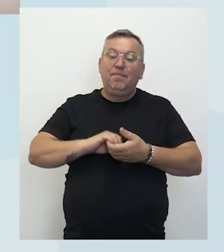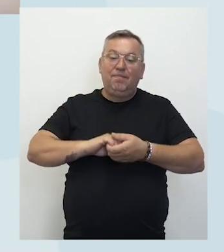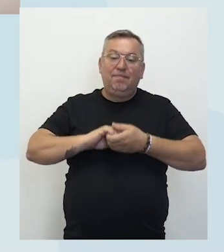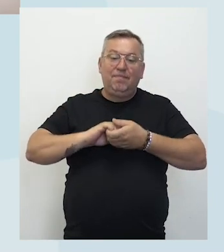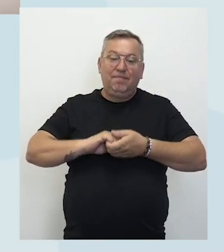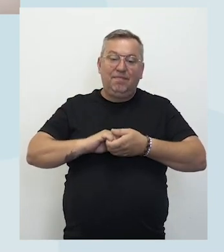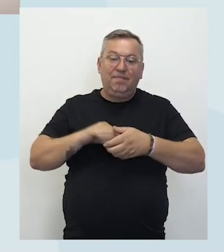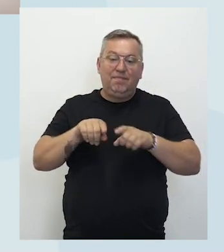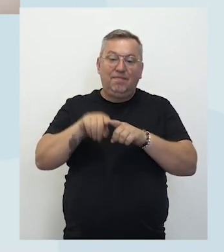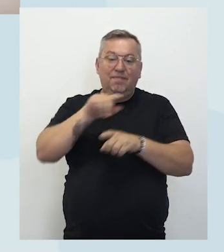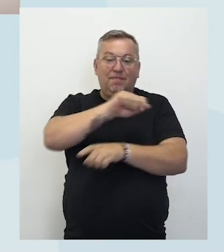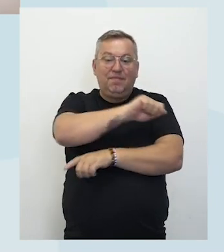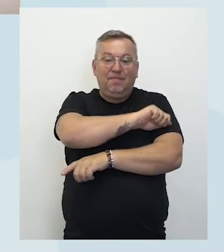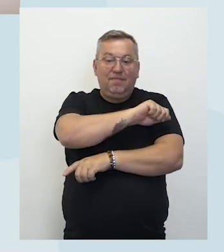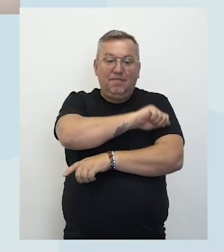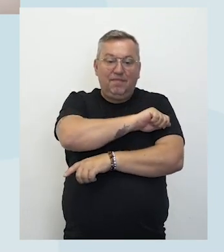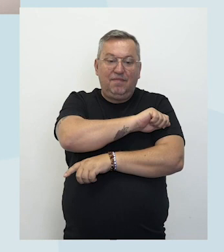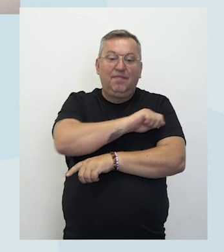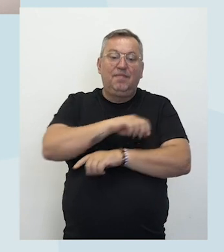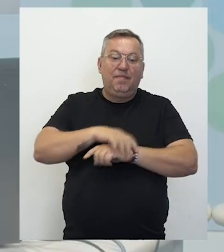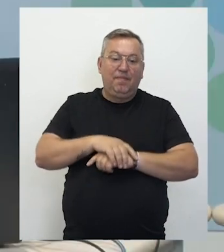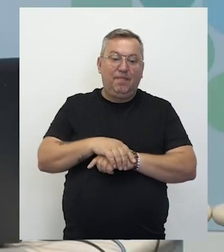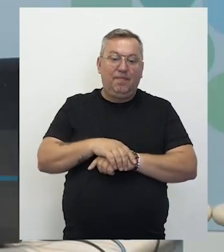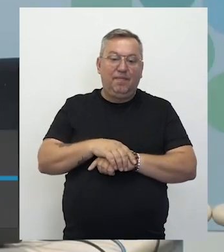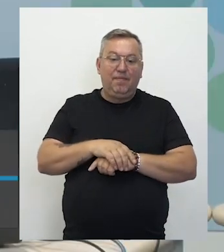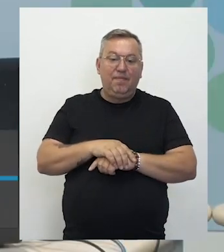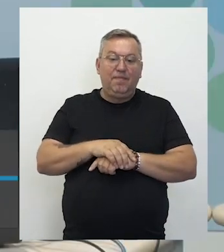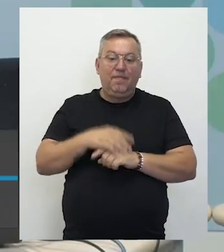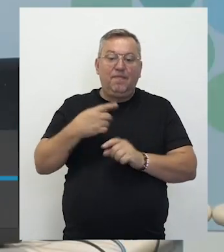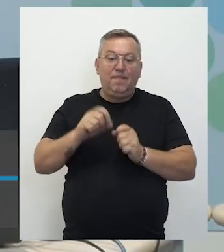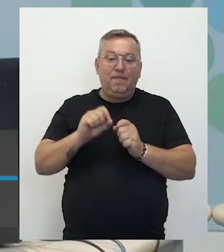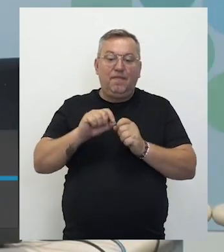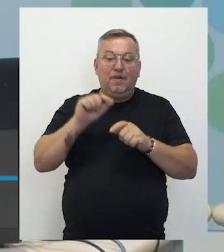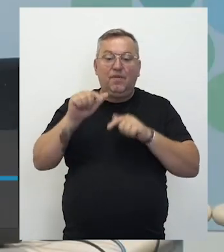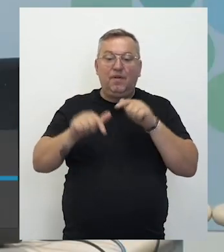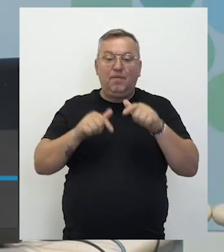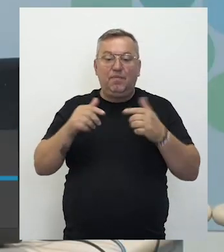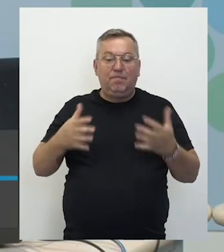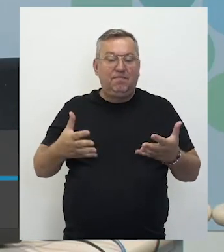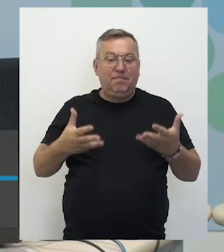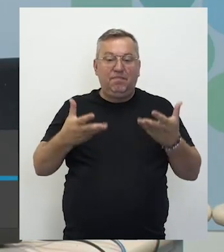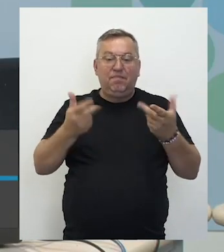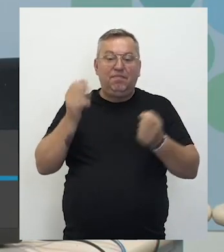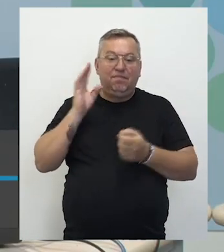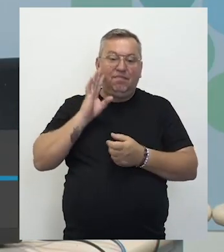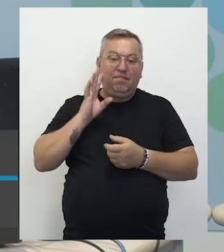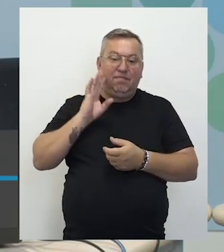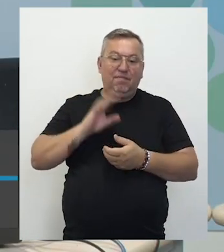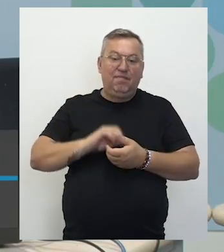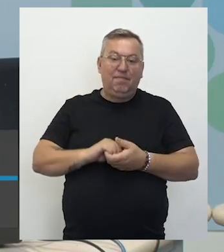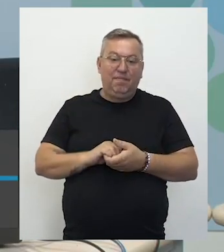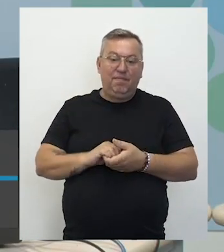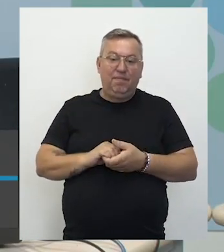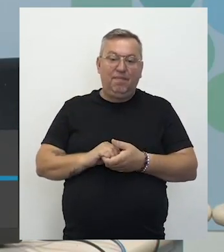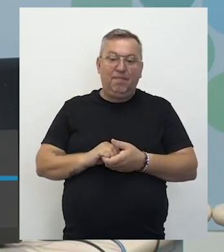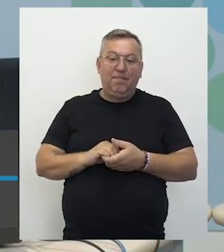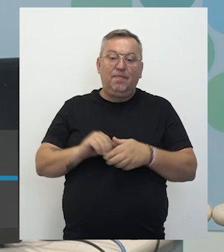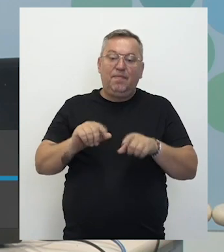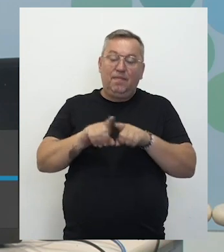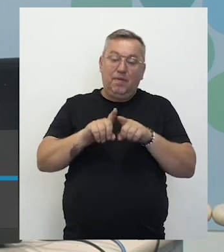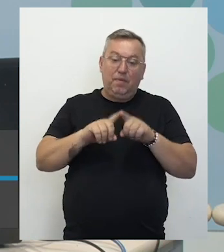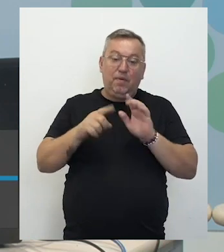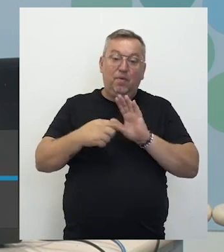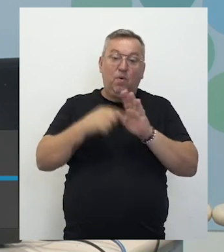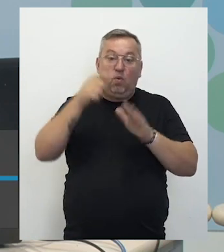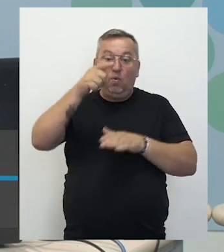e parabéns para a aluna Letícia Maria aqui no Correia, que desenvolveu esse trabalho tão bacana. E também não poderia ficar de fora